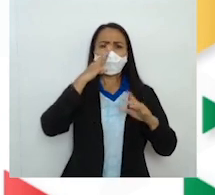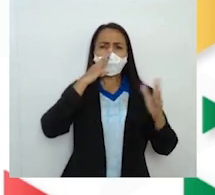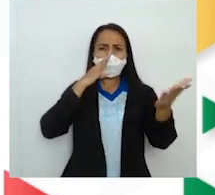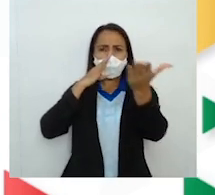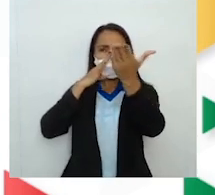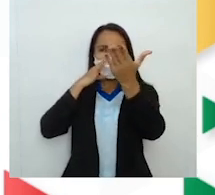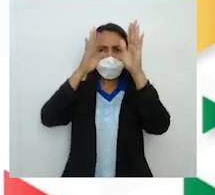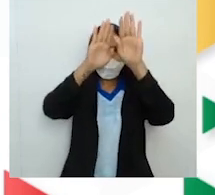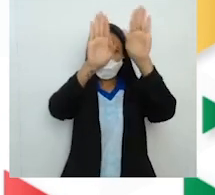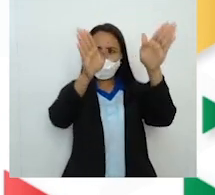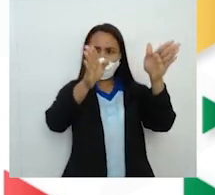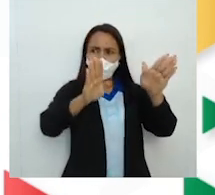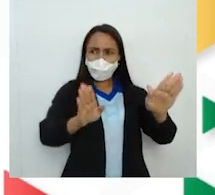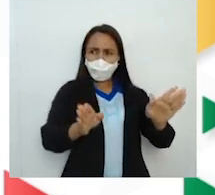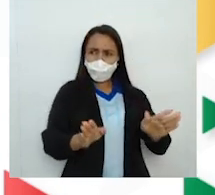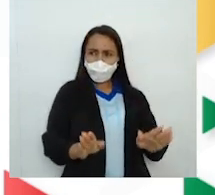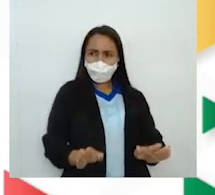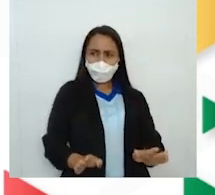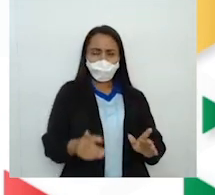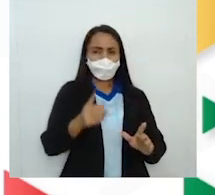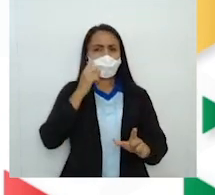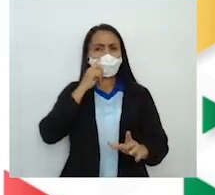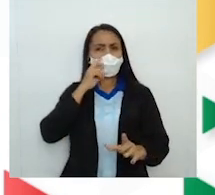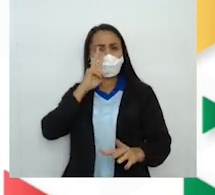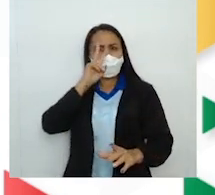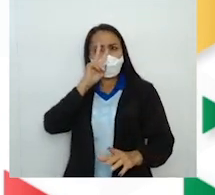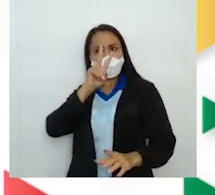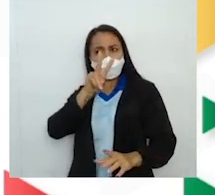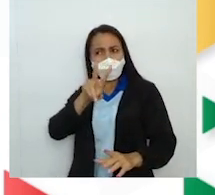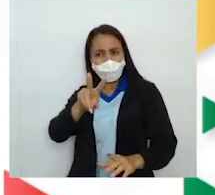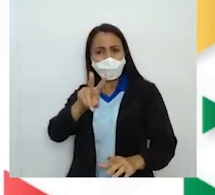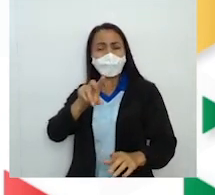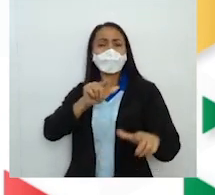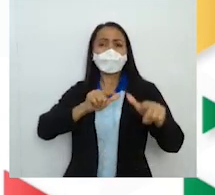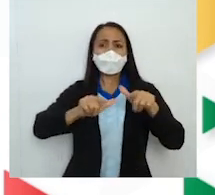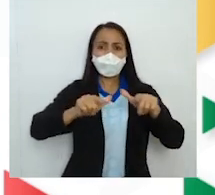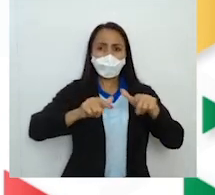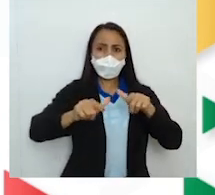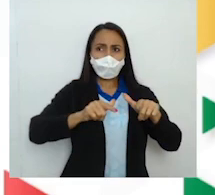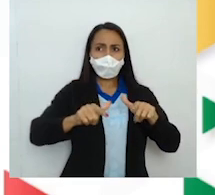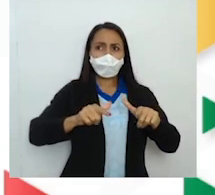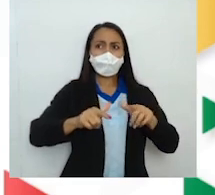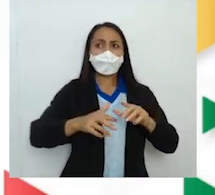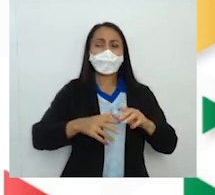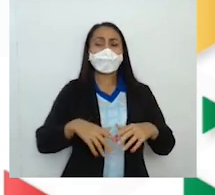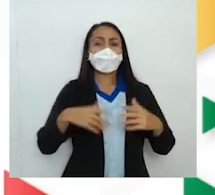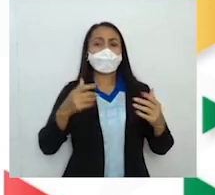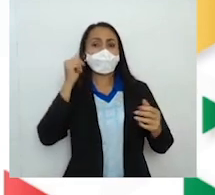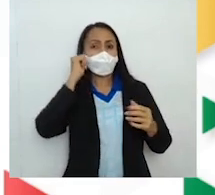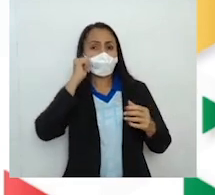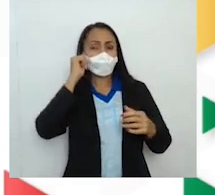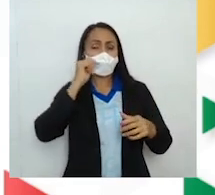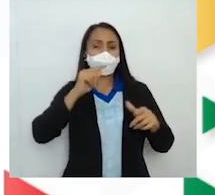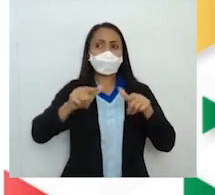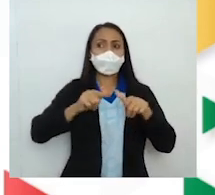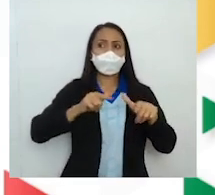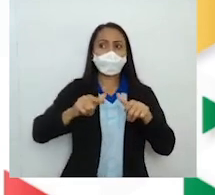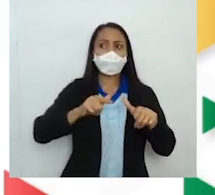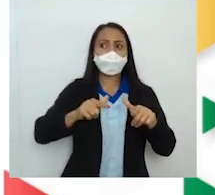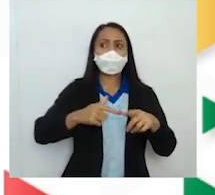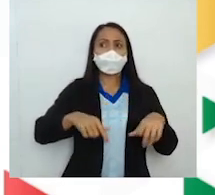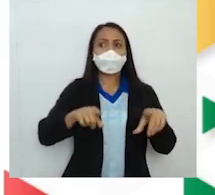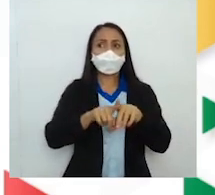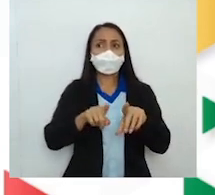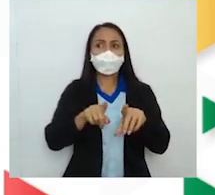a musculatura, né? Existia diferenciação do trabalho na sua maioria. Existiam mulheres trabalhando na lavoura, mas